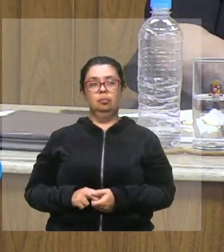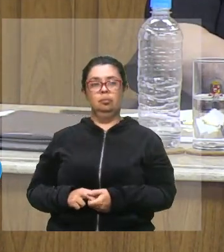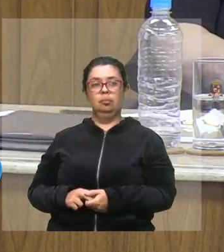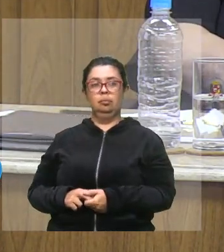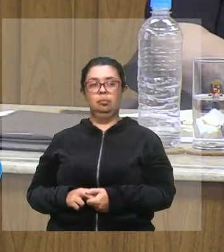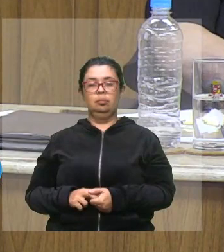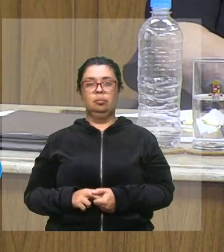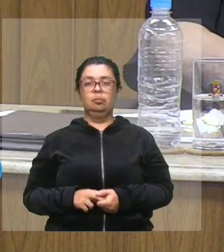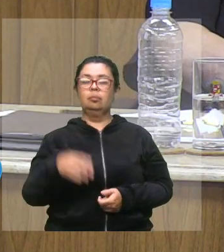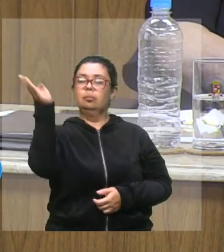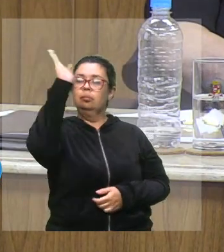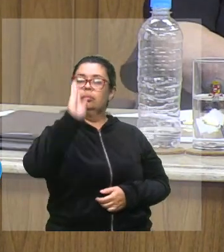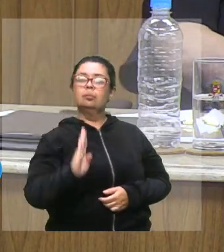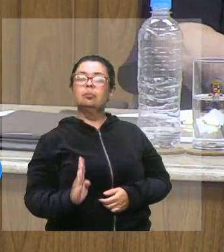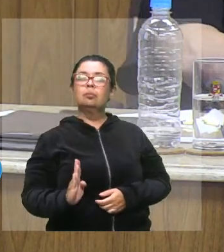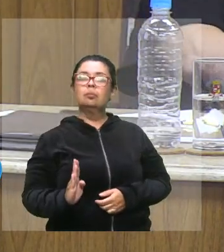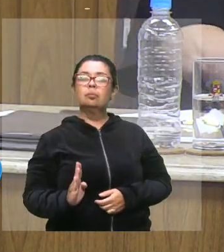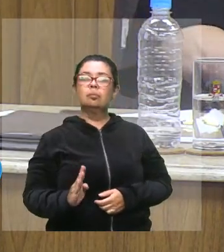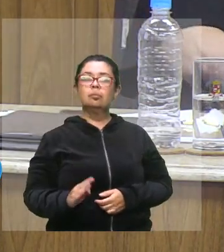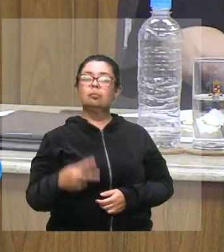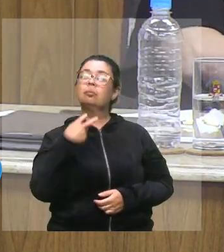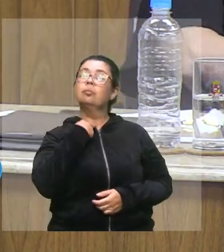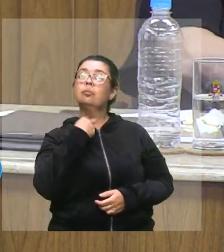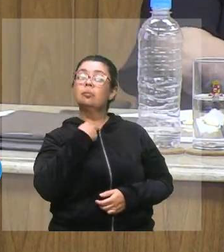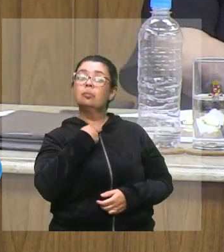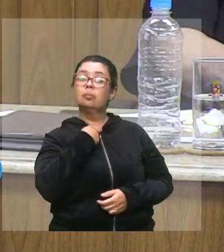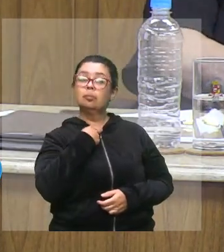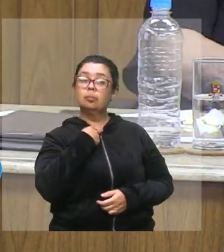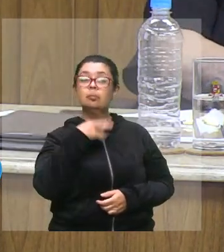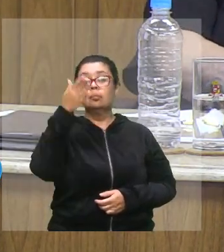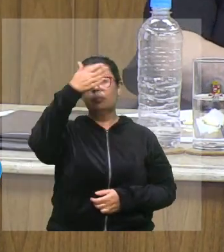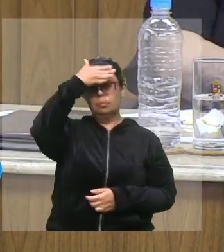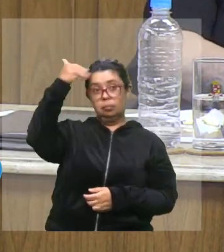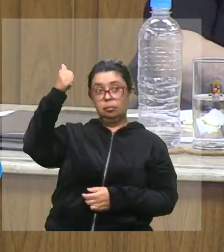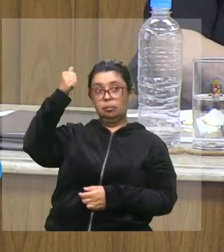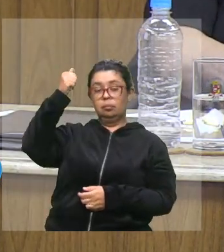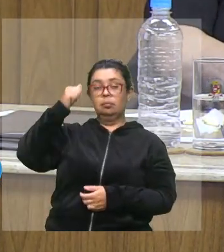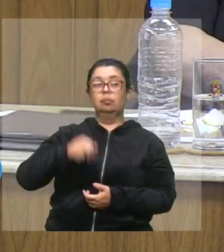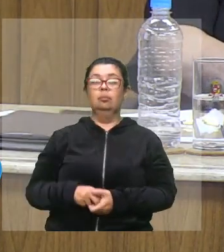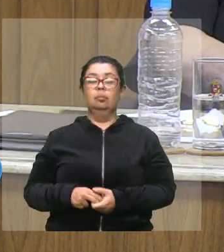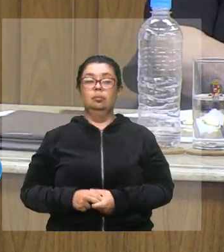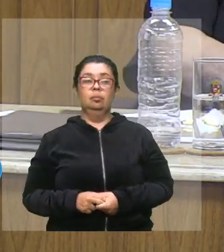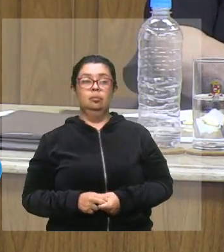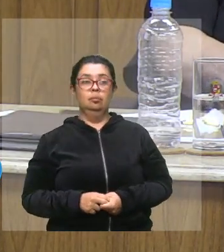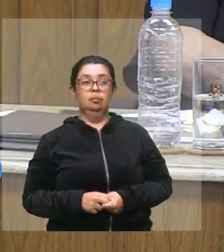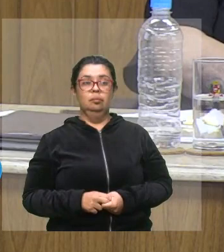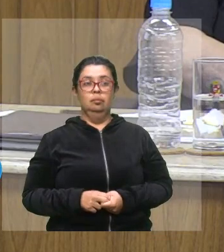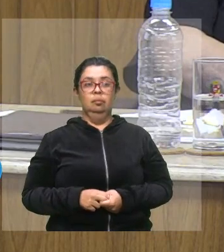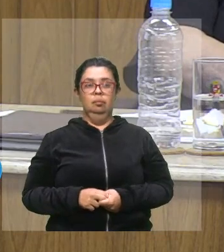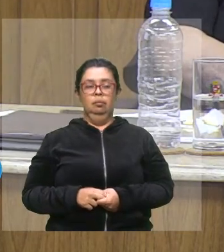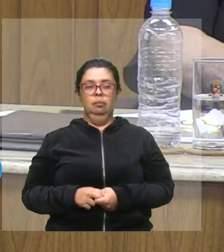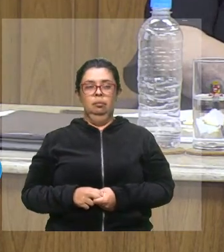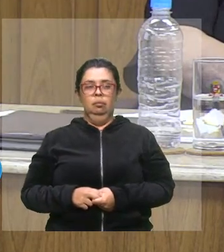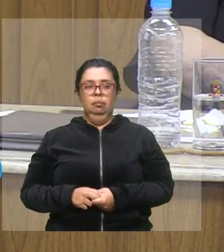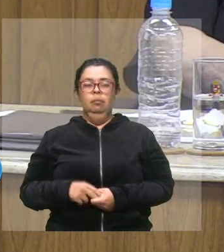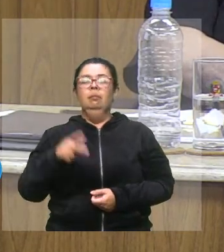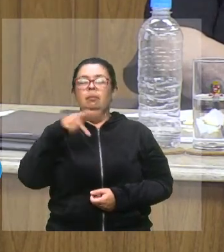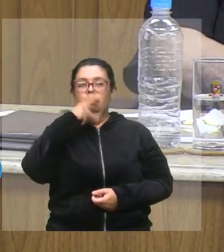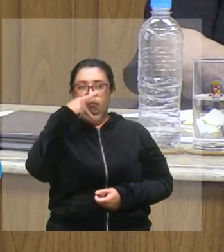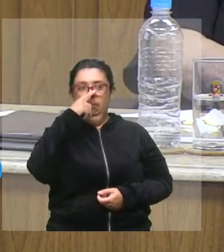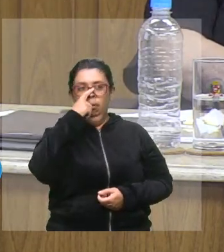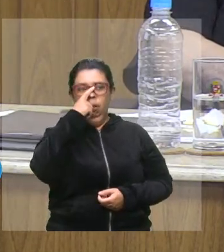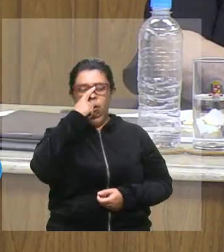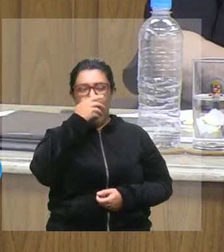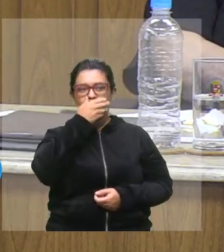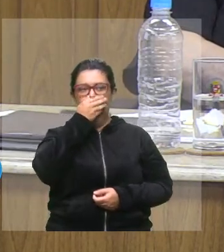nacional. Nós não podemos deixar de falar, e aqui eu faço uma fala, e se quiser me